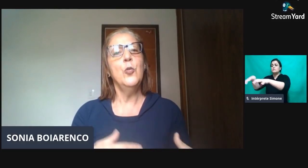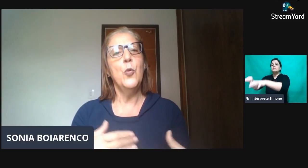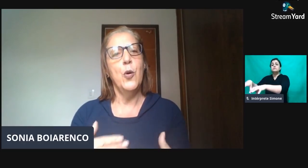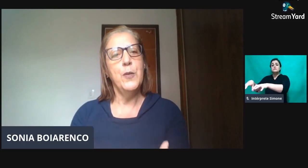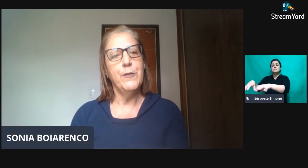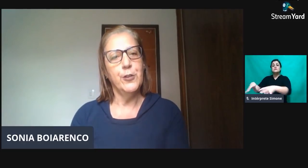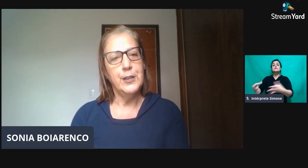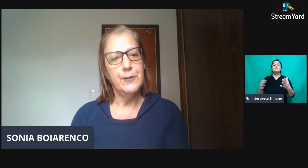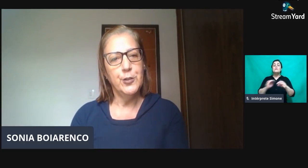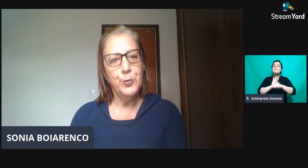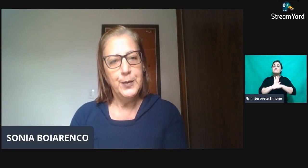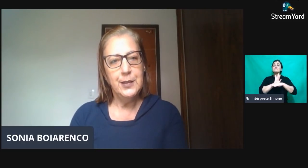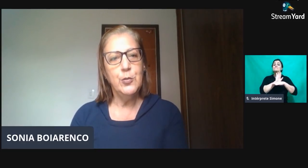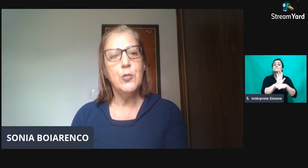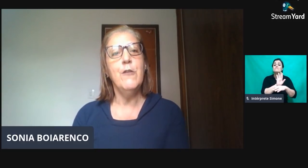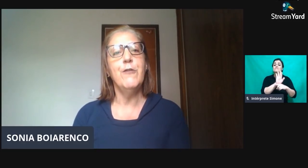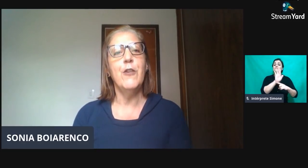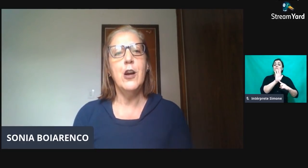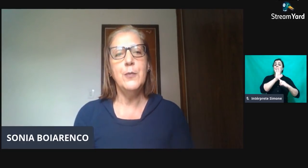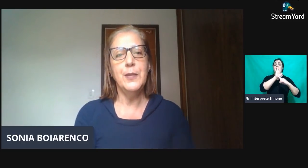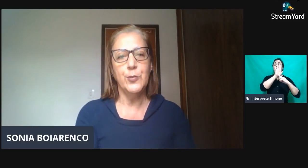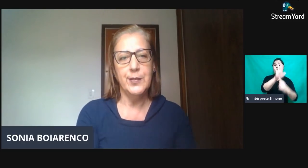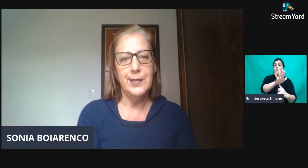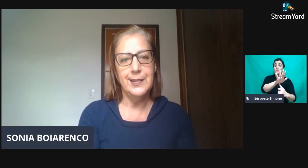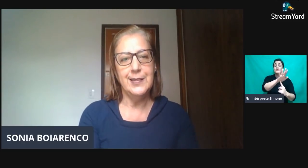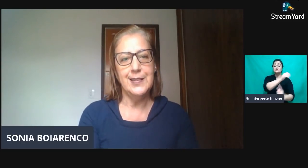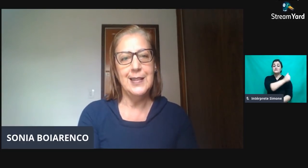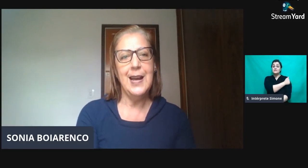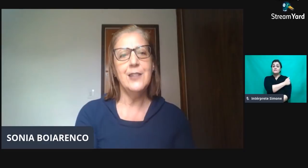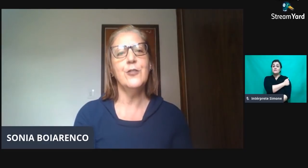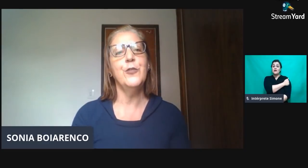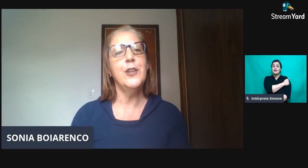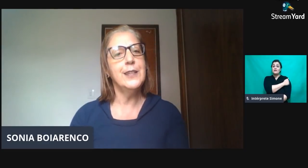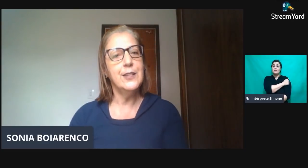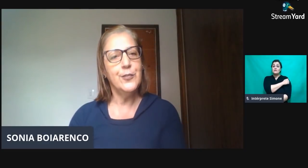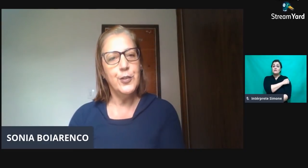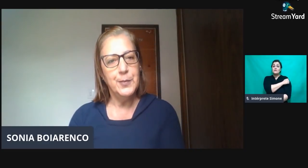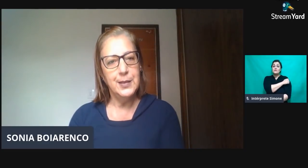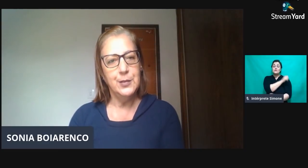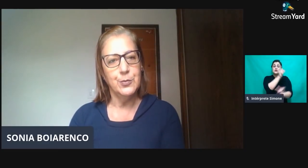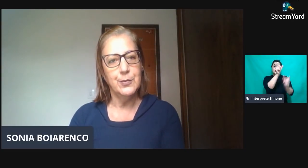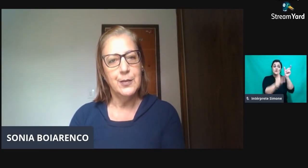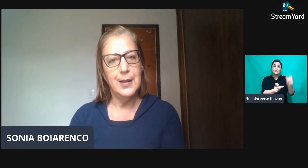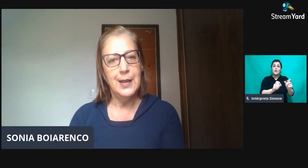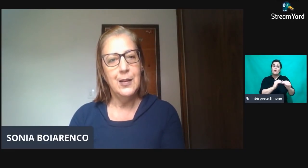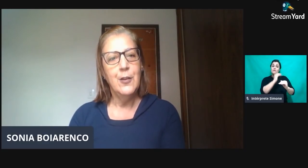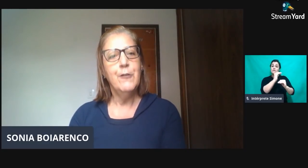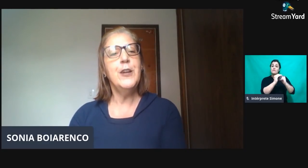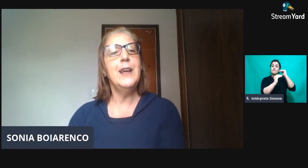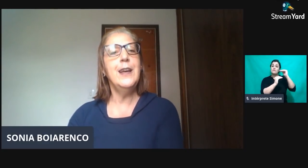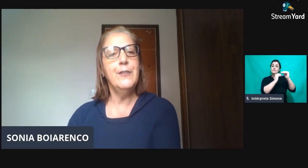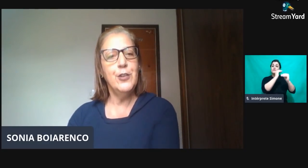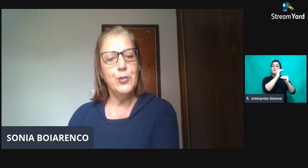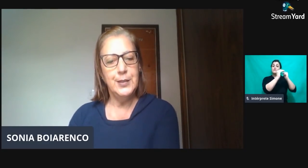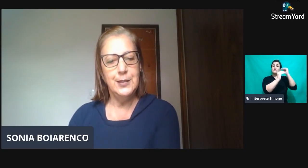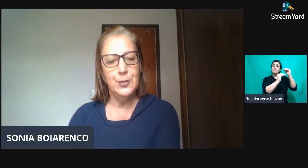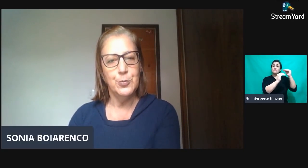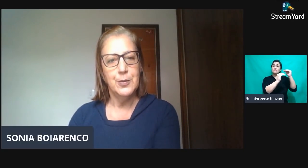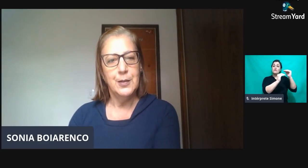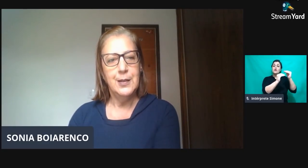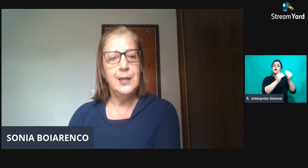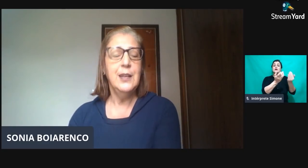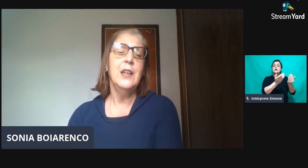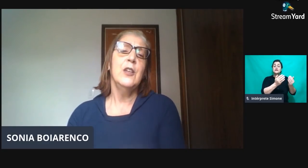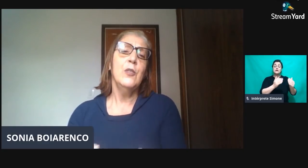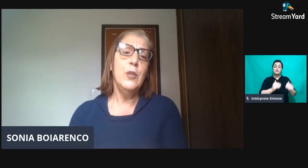ele que o homem foi evoluindo e conforme as suas necessidades foi transformando, né? Foi